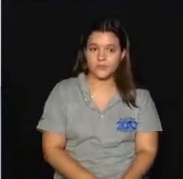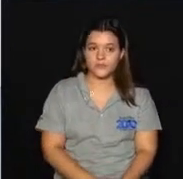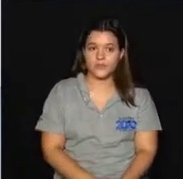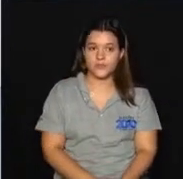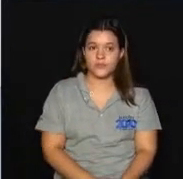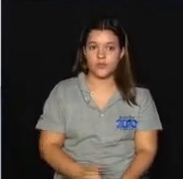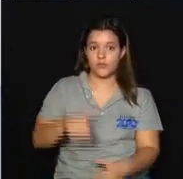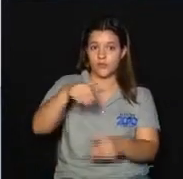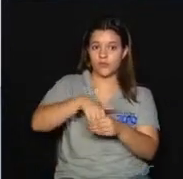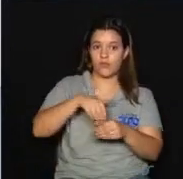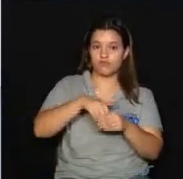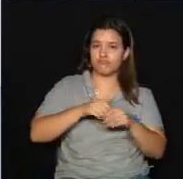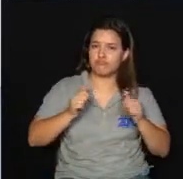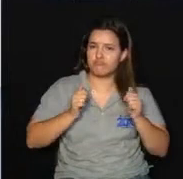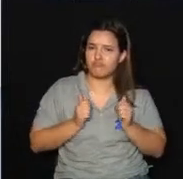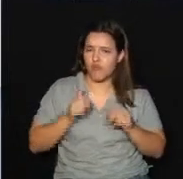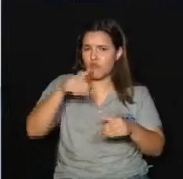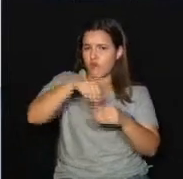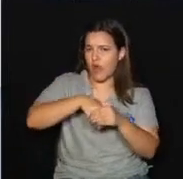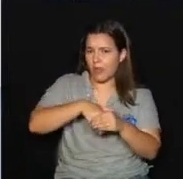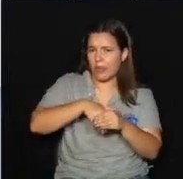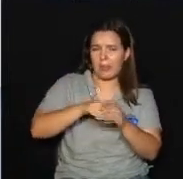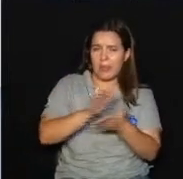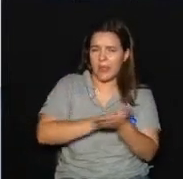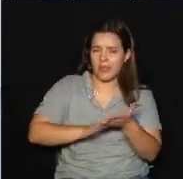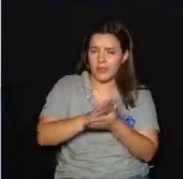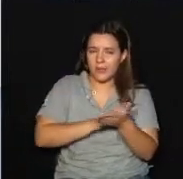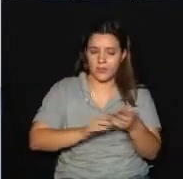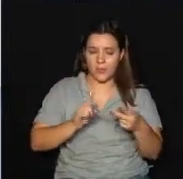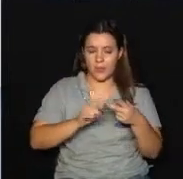8,29%, e de votos nulos,